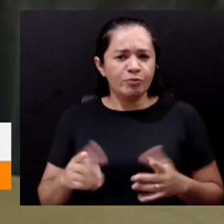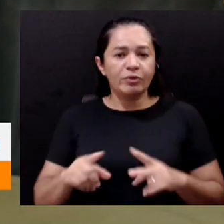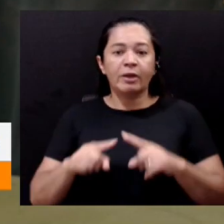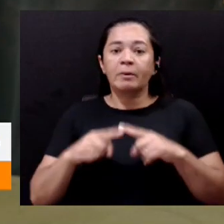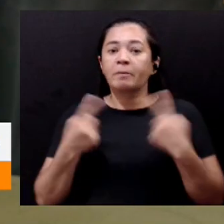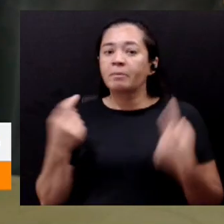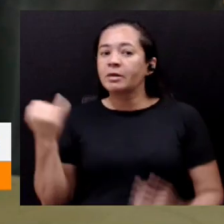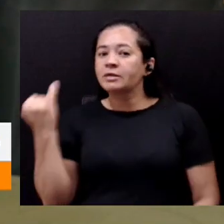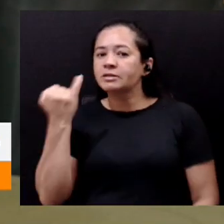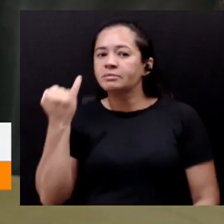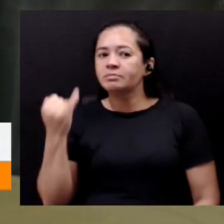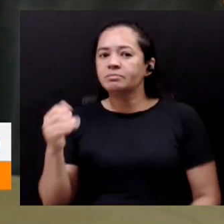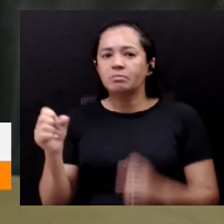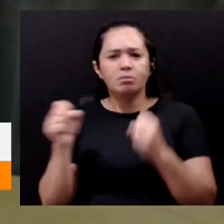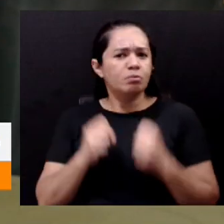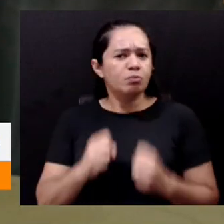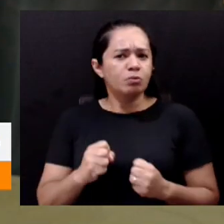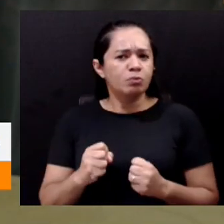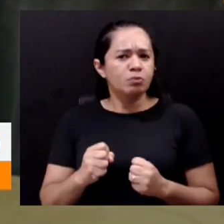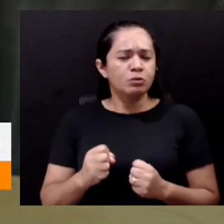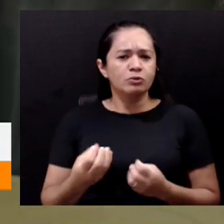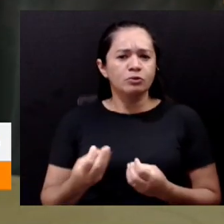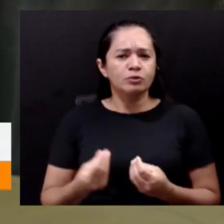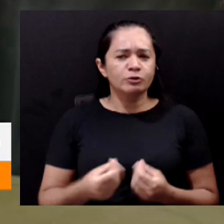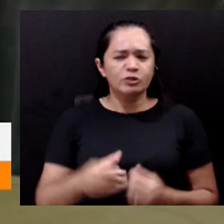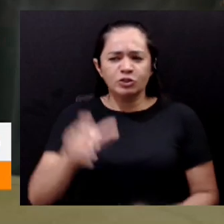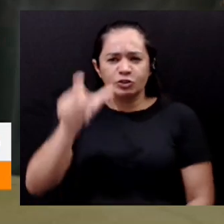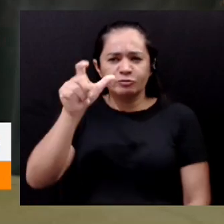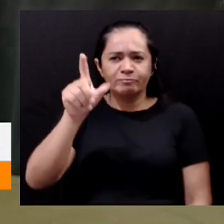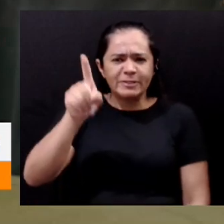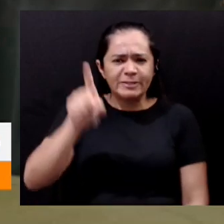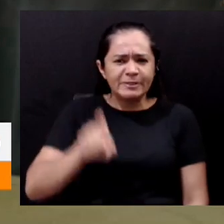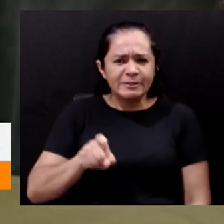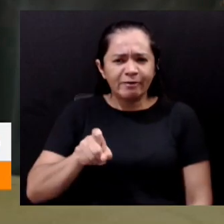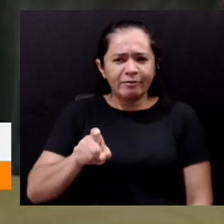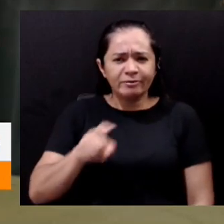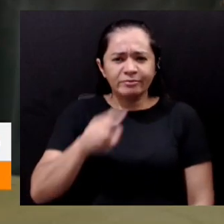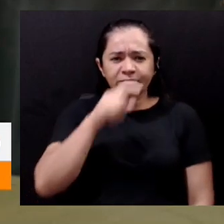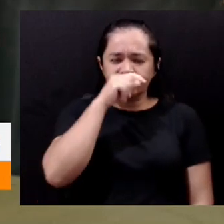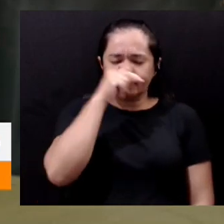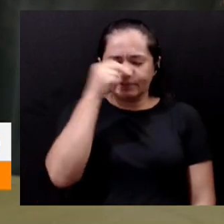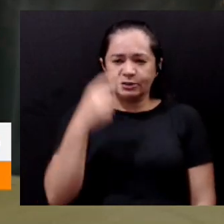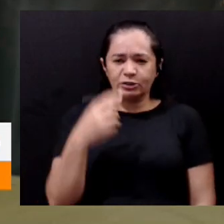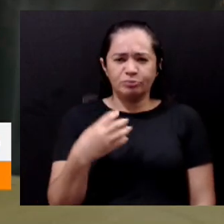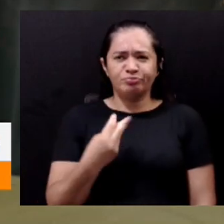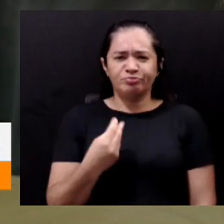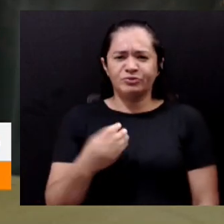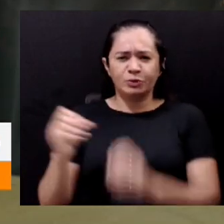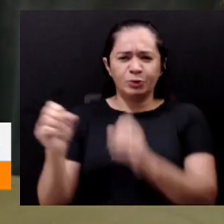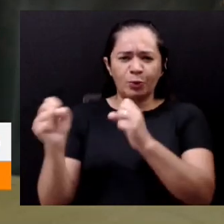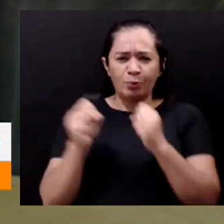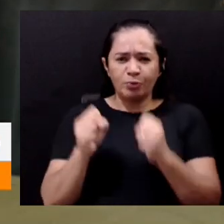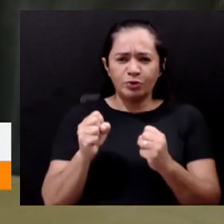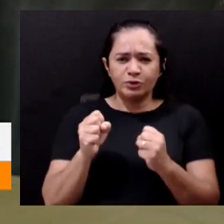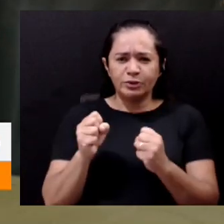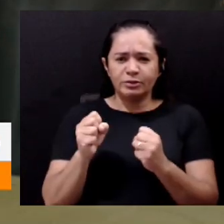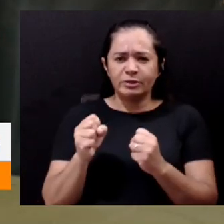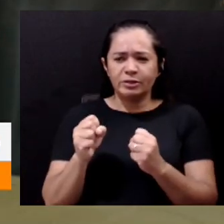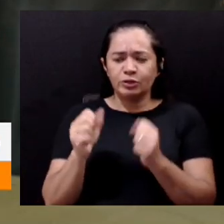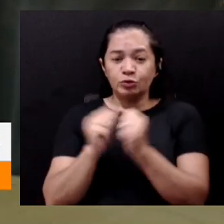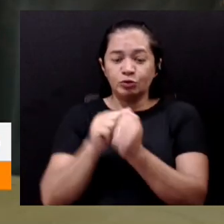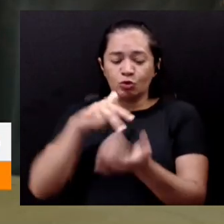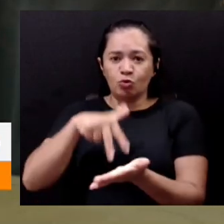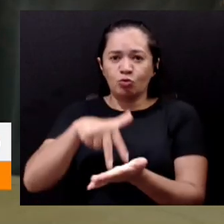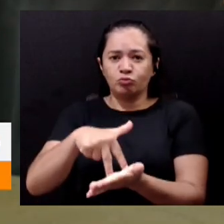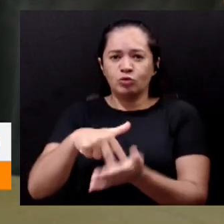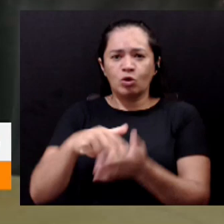ter e ainda ser assim, com poder, ter os pés no chão? Fica com a gente,